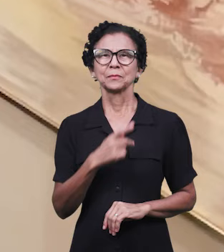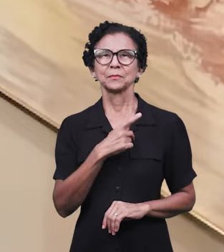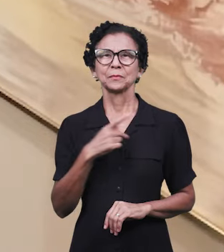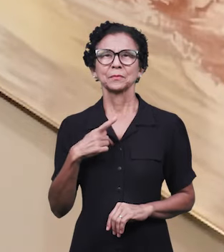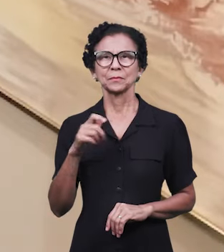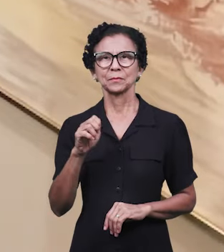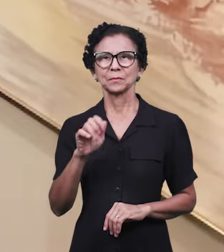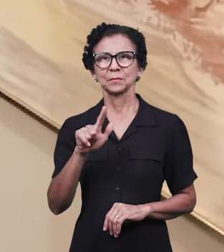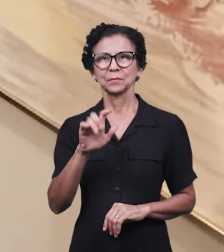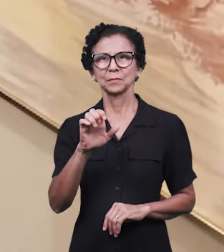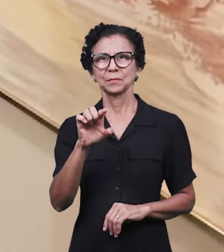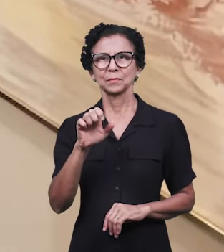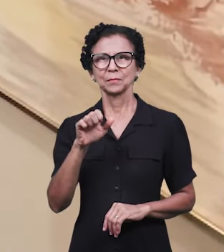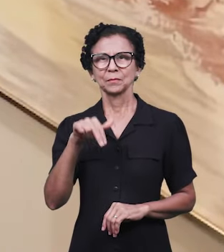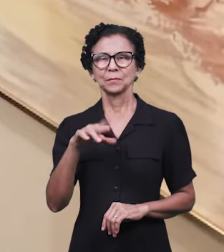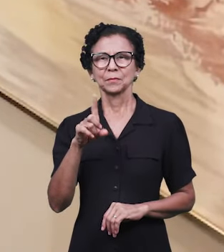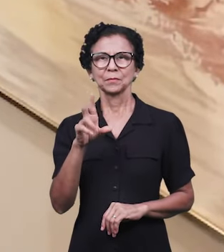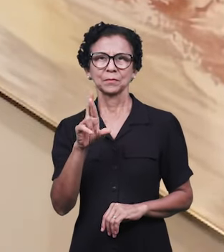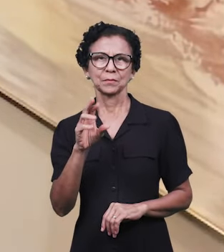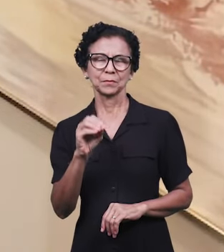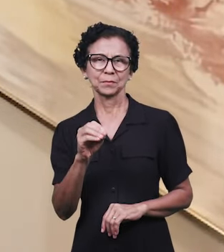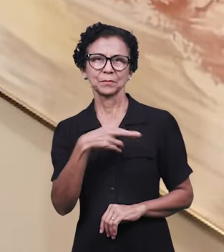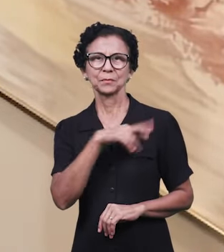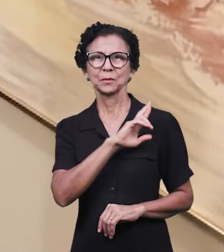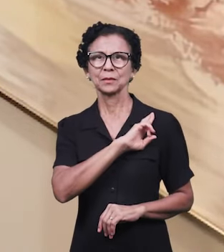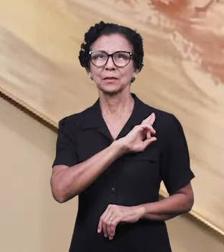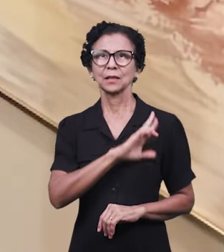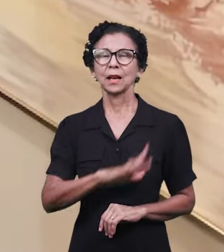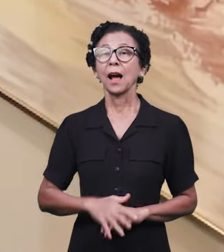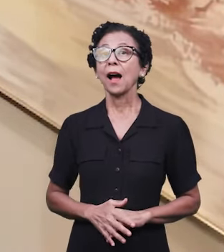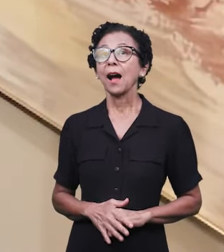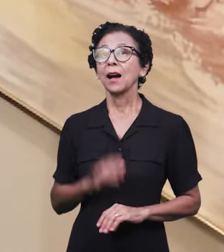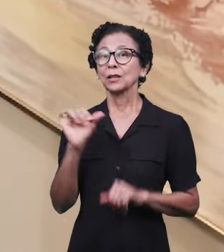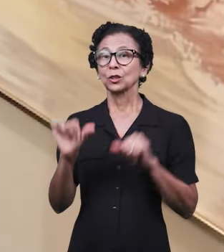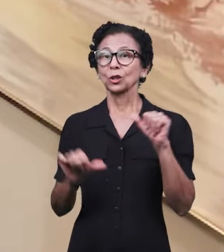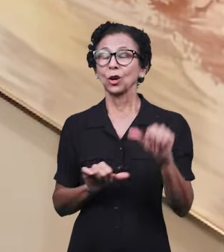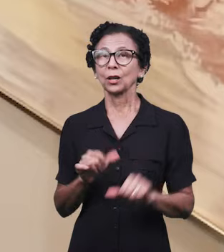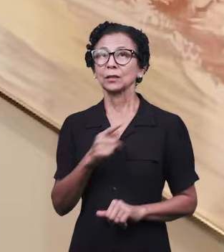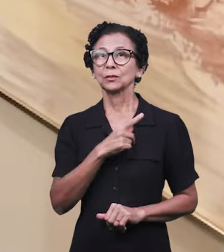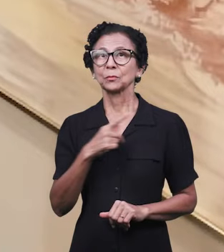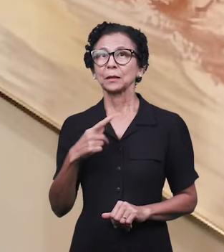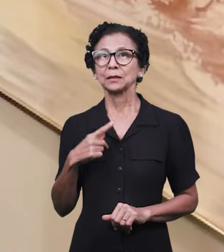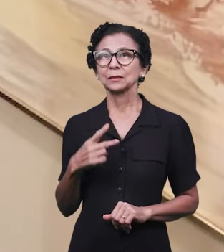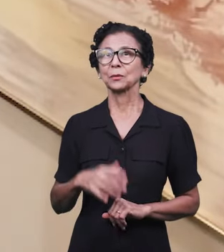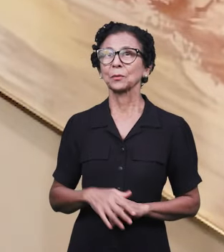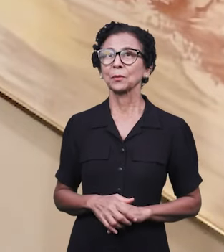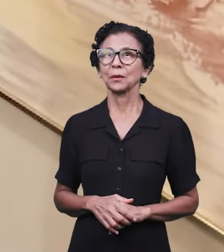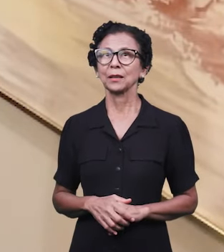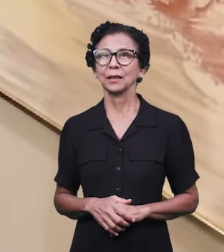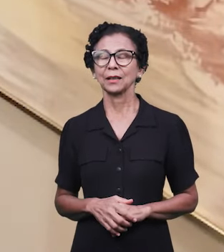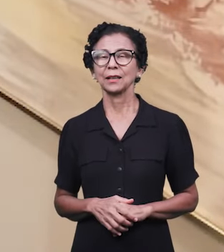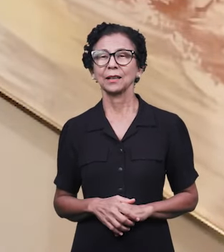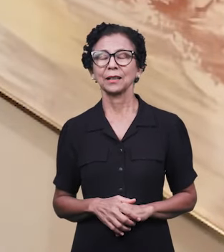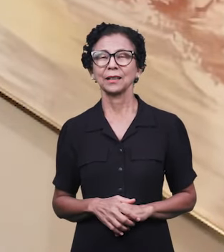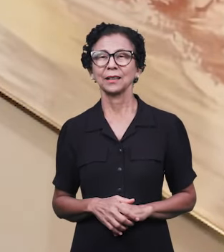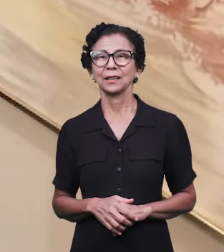temos recebido inúmeras e maravilhosas experiências que Deus tem concedido aos nossos jovens